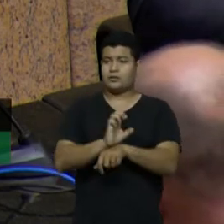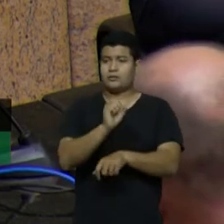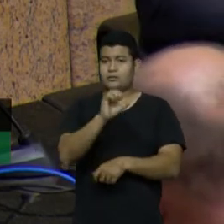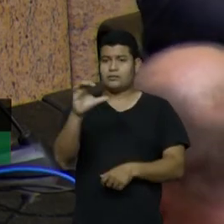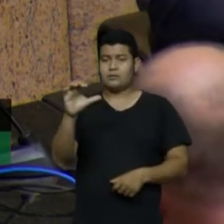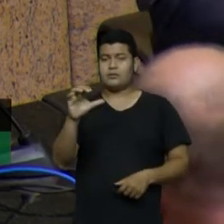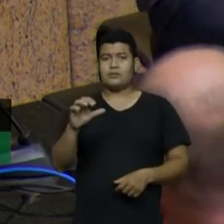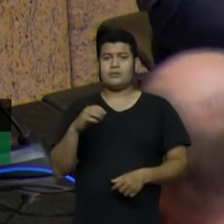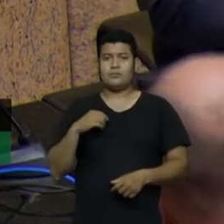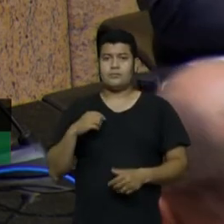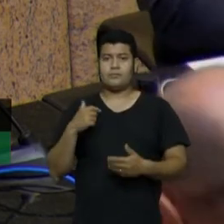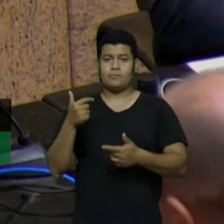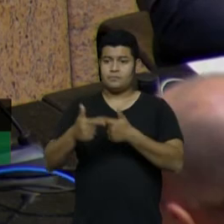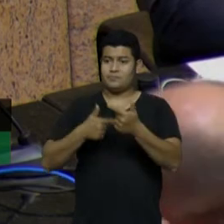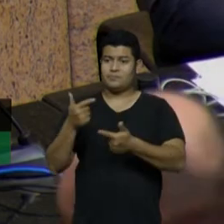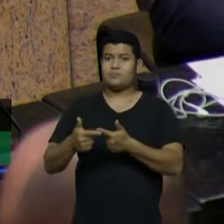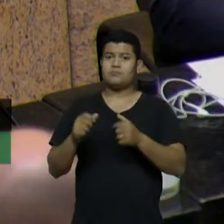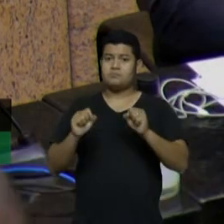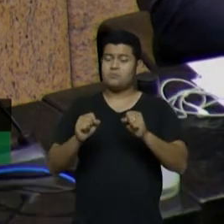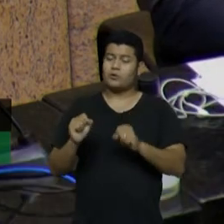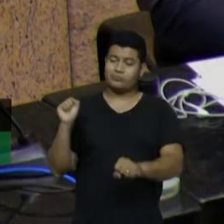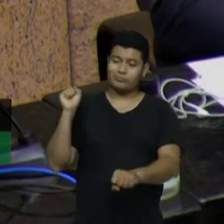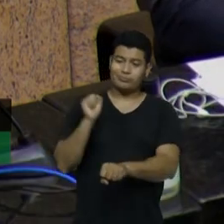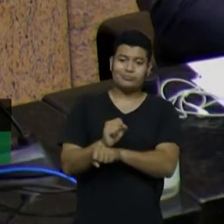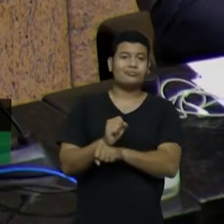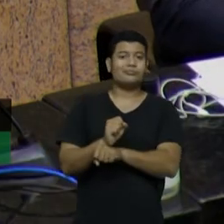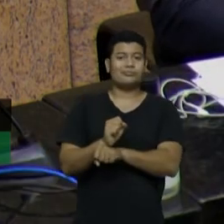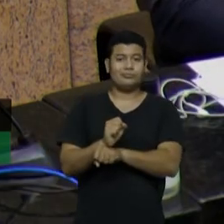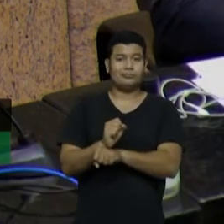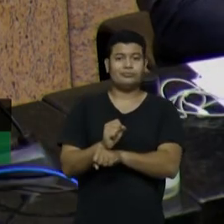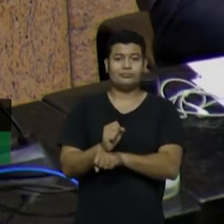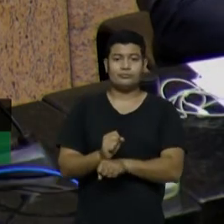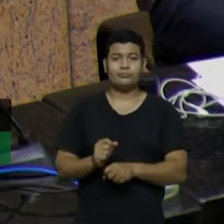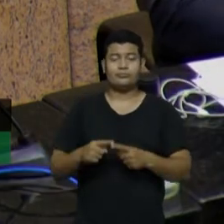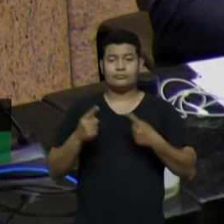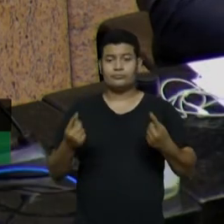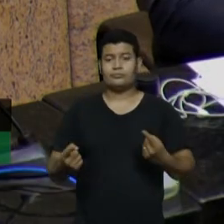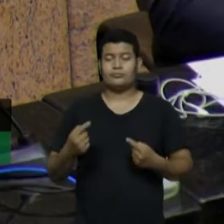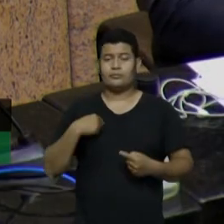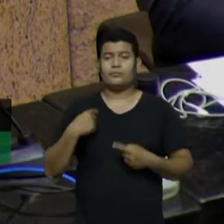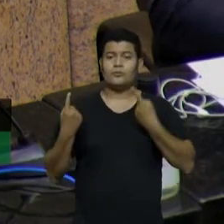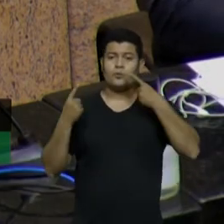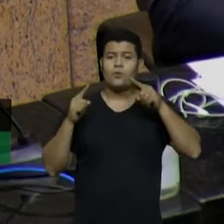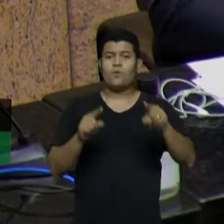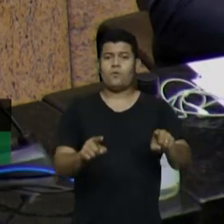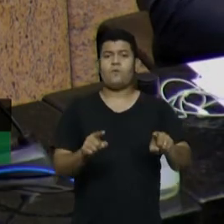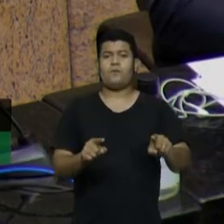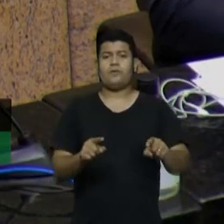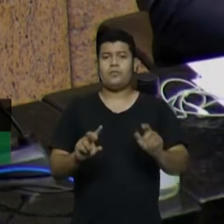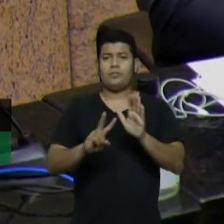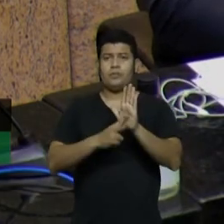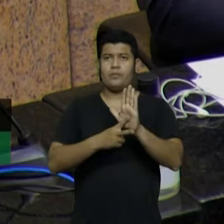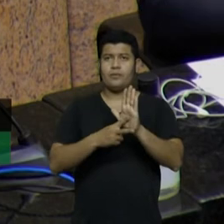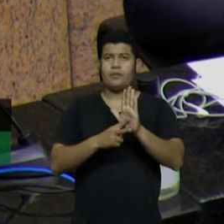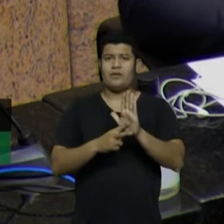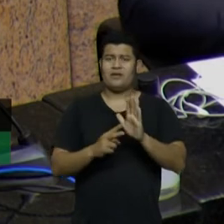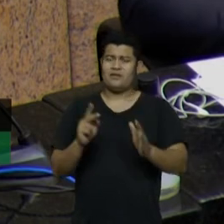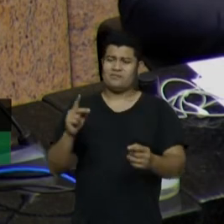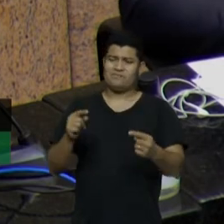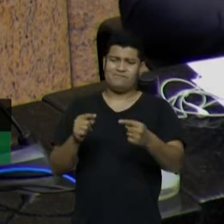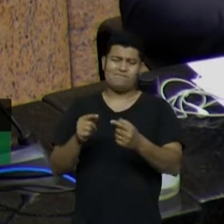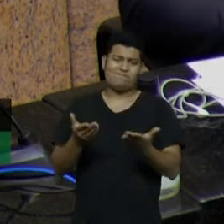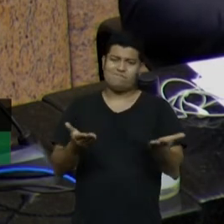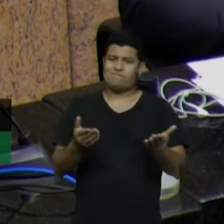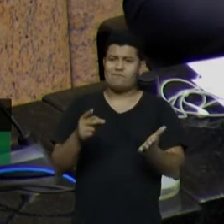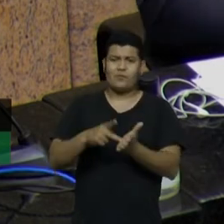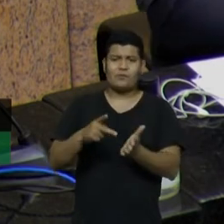também corre um risco de serem paralisados. Então, meu repúdio a esse sindicato, que, na verdade, olha, como